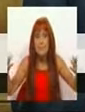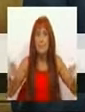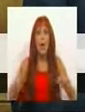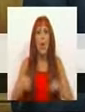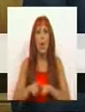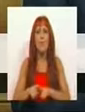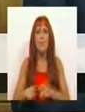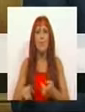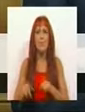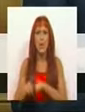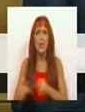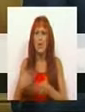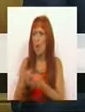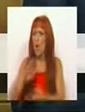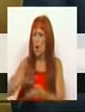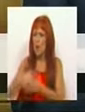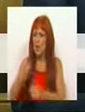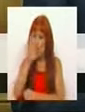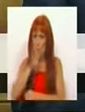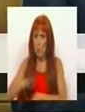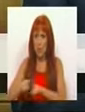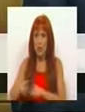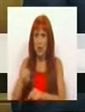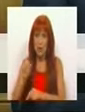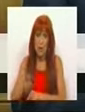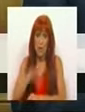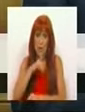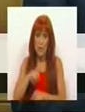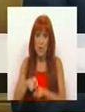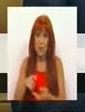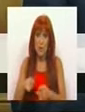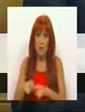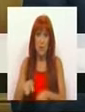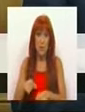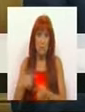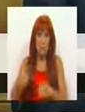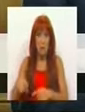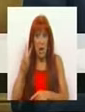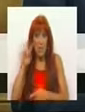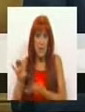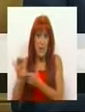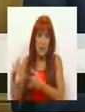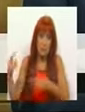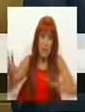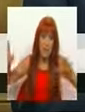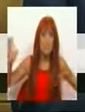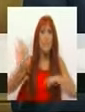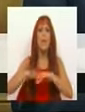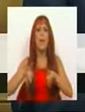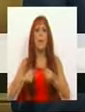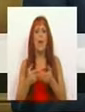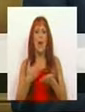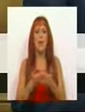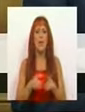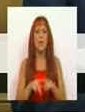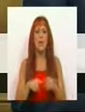momento candidatada ao Programa Operacional Regional do Algarve e temos uma forte expectativa de o ver financiado. No que diz respeito à